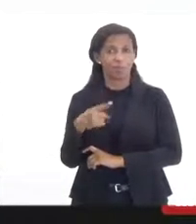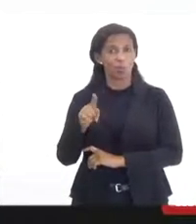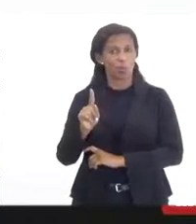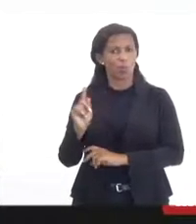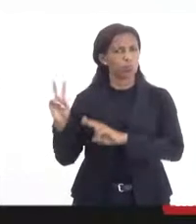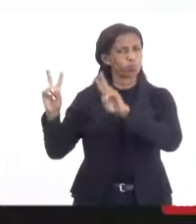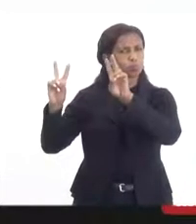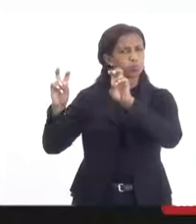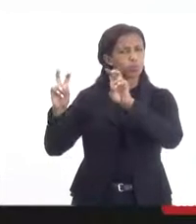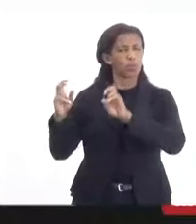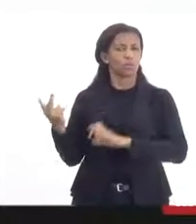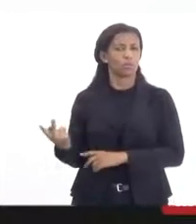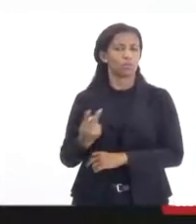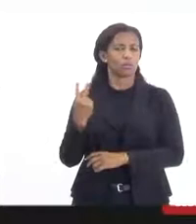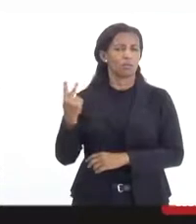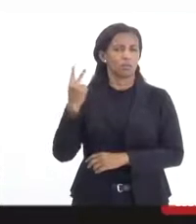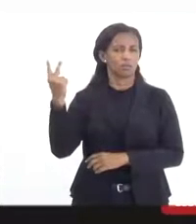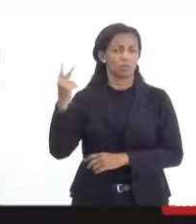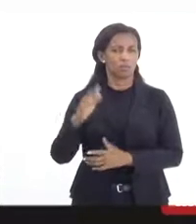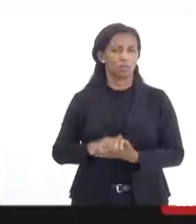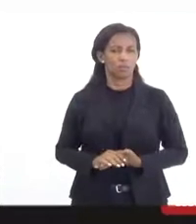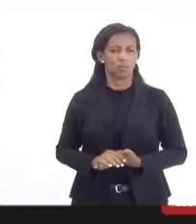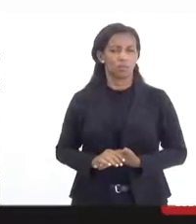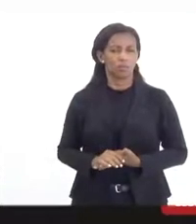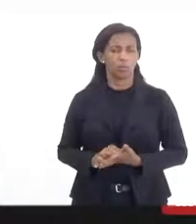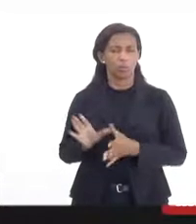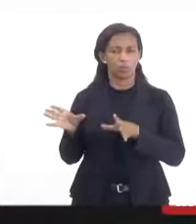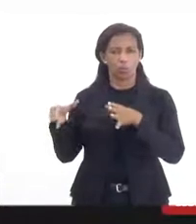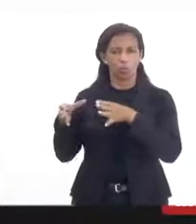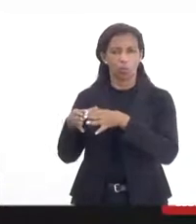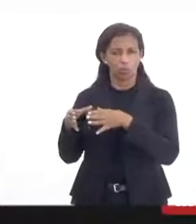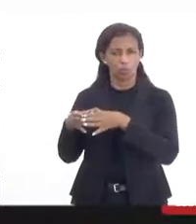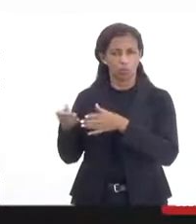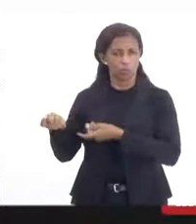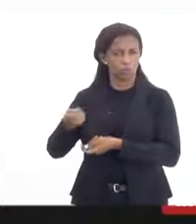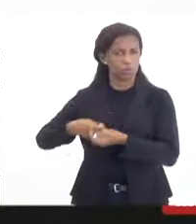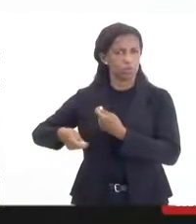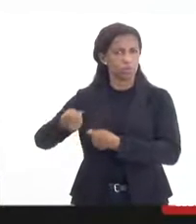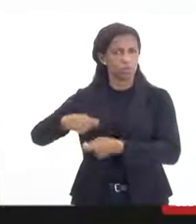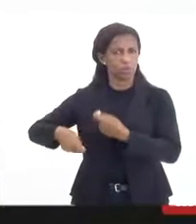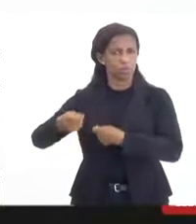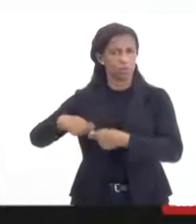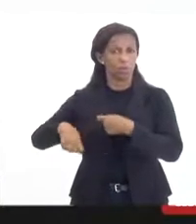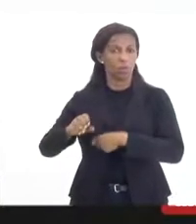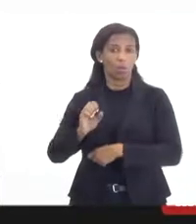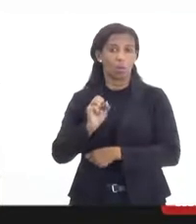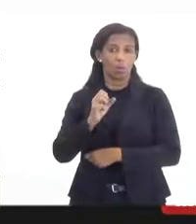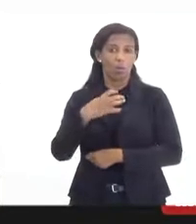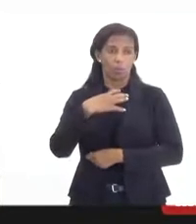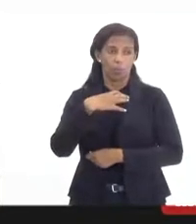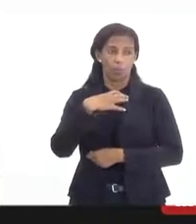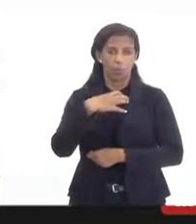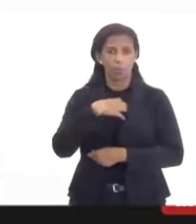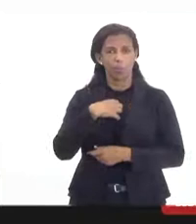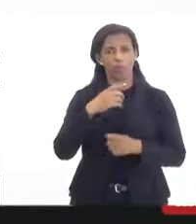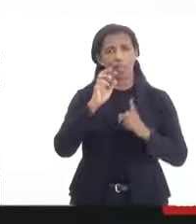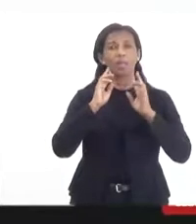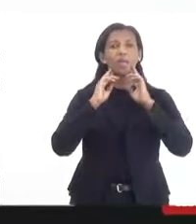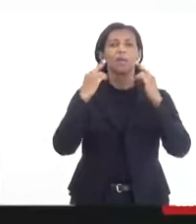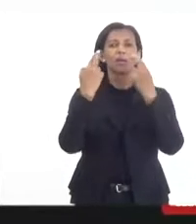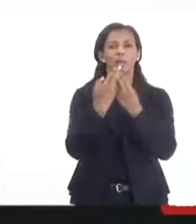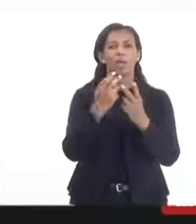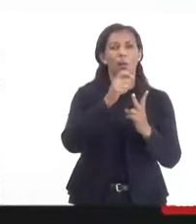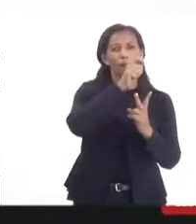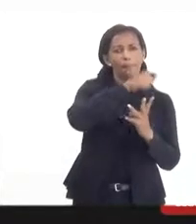envolva por valor a deliberação do Conselho de Administração, ela, por termos aí reuniões mensais, ela precisa